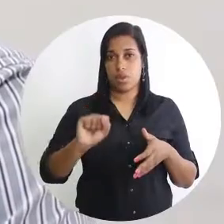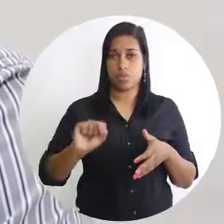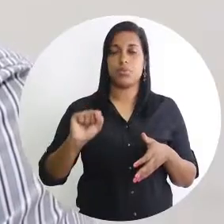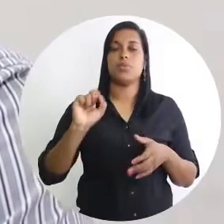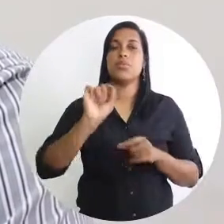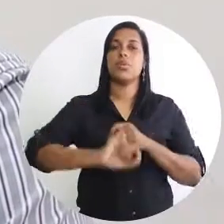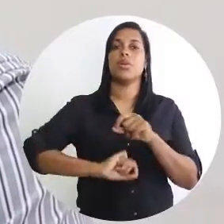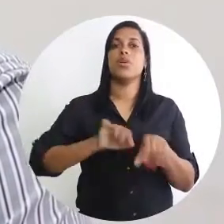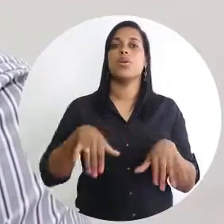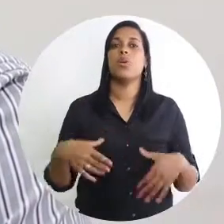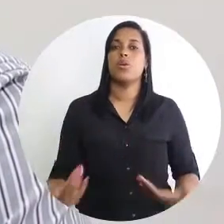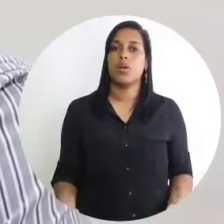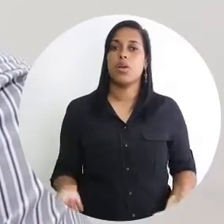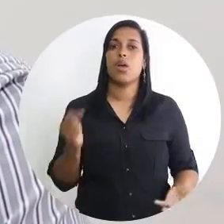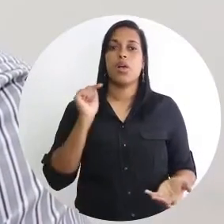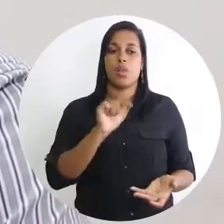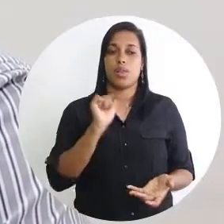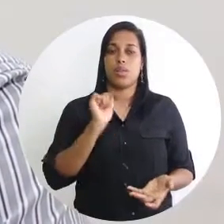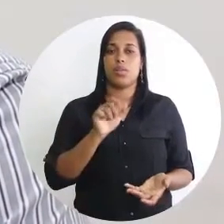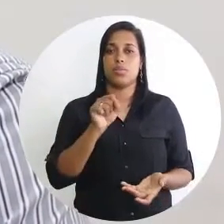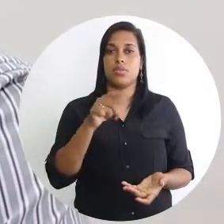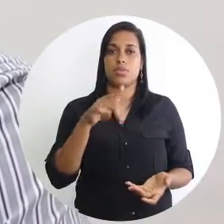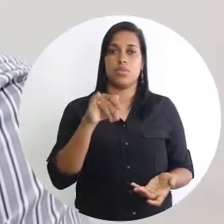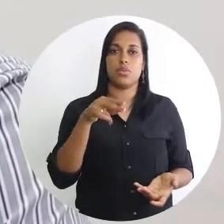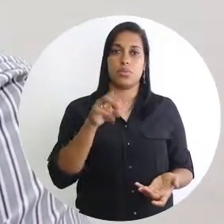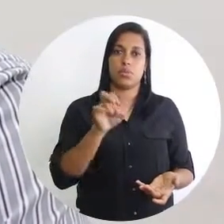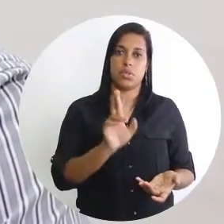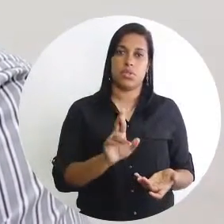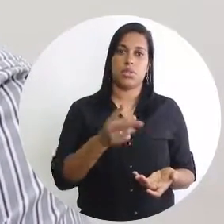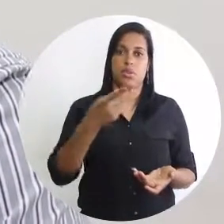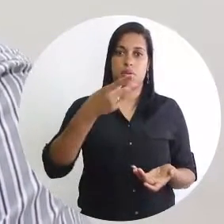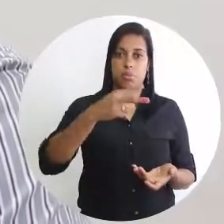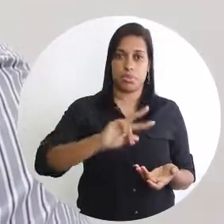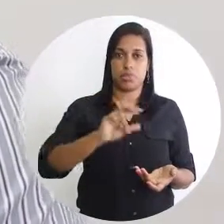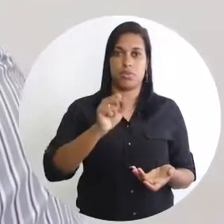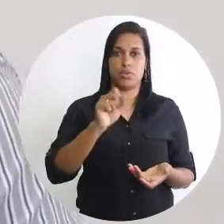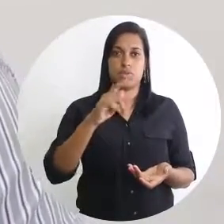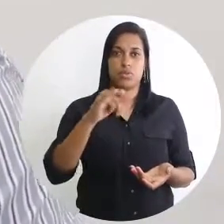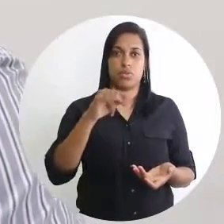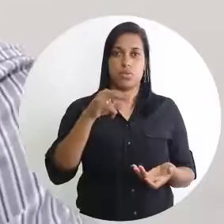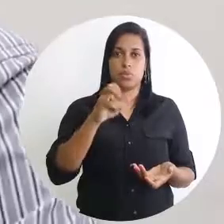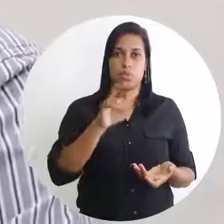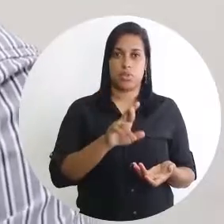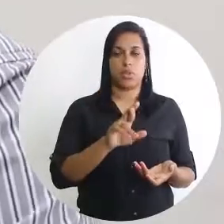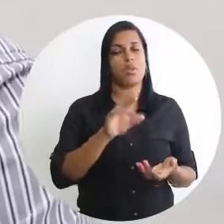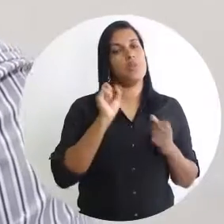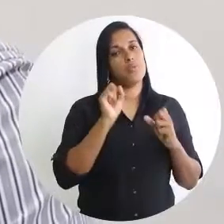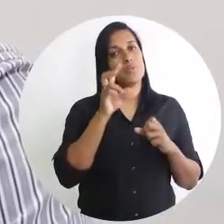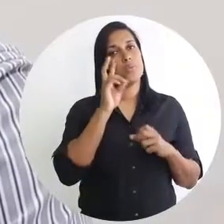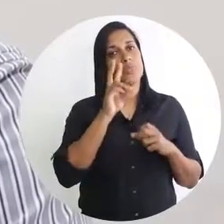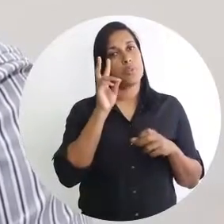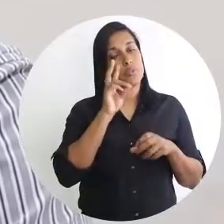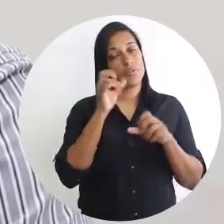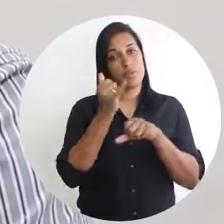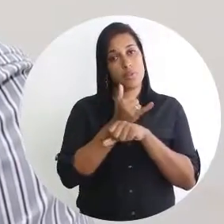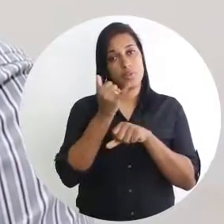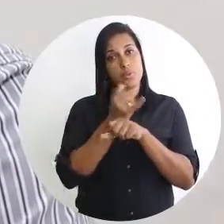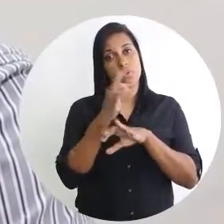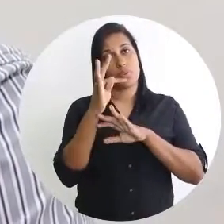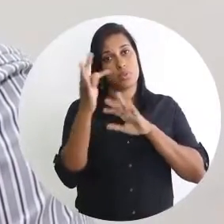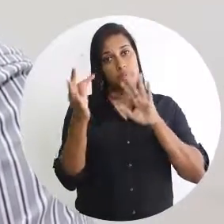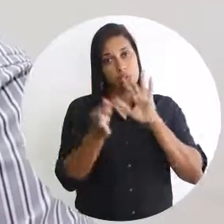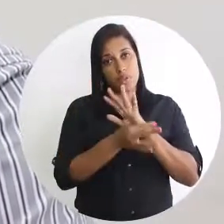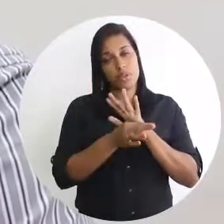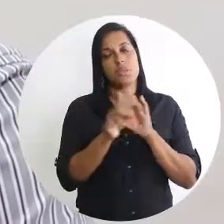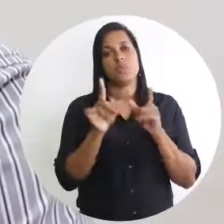componente times? É esse spinner aqui. Então ele está abaixo do spinner. Então vocês podem ver que o campo de texto, certo, está